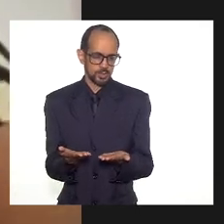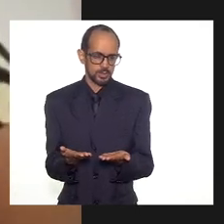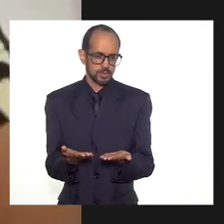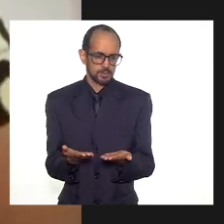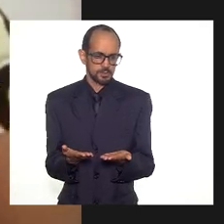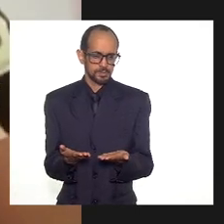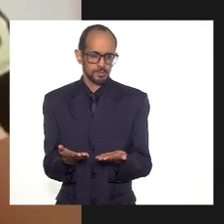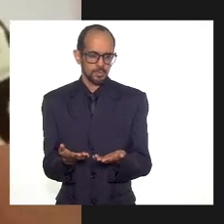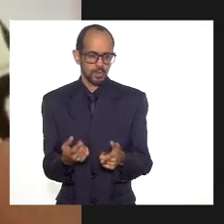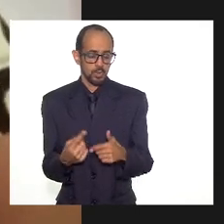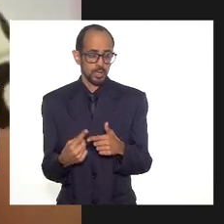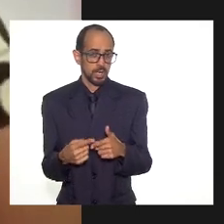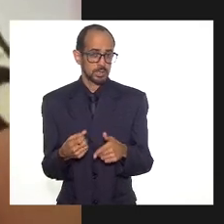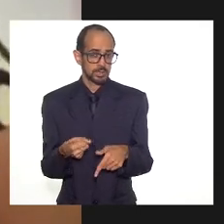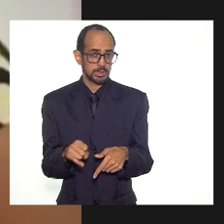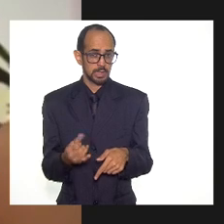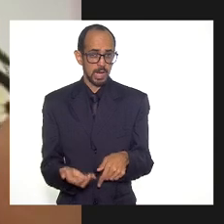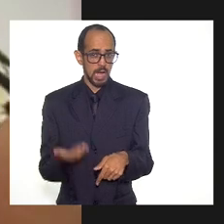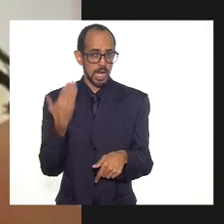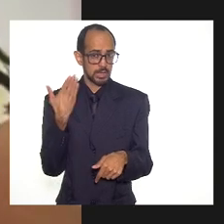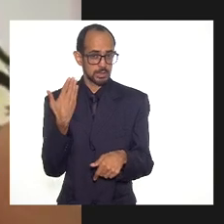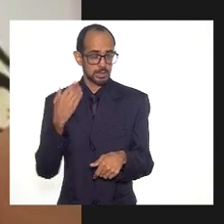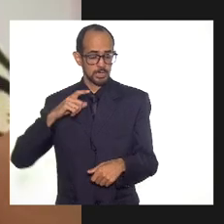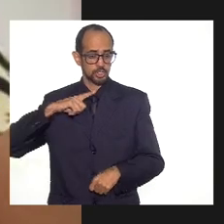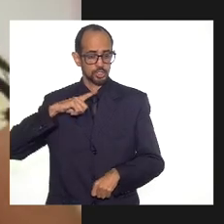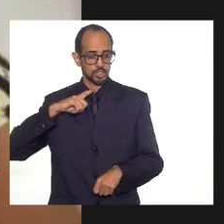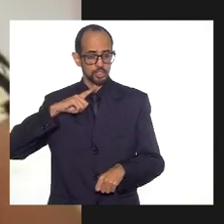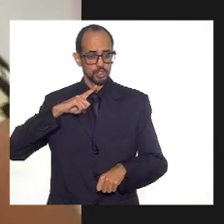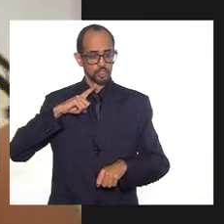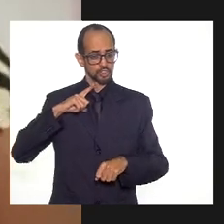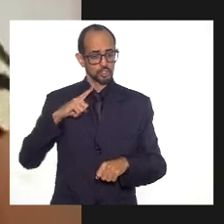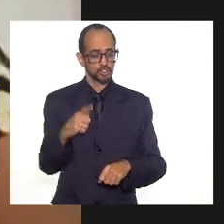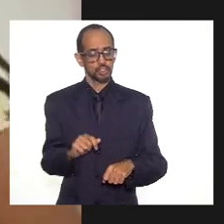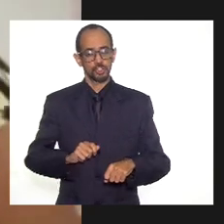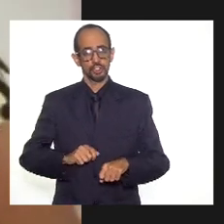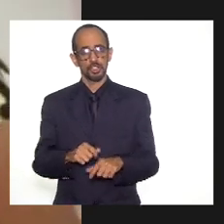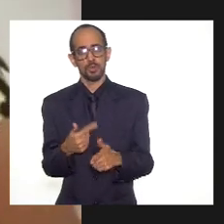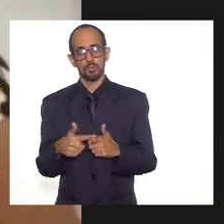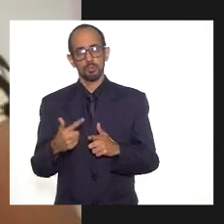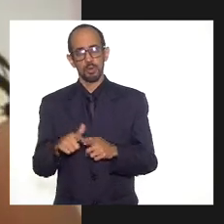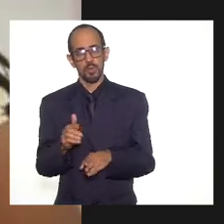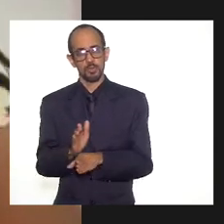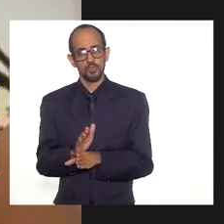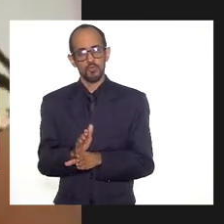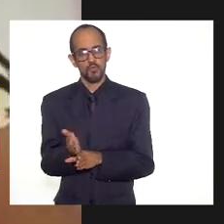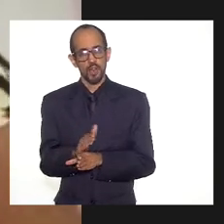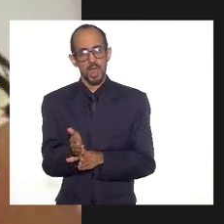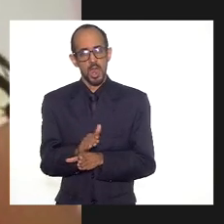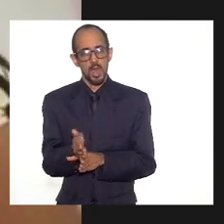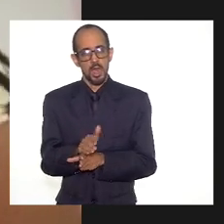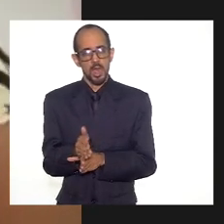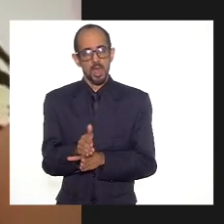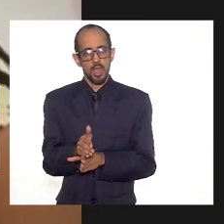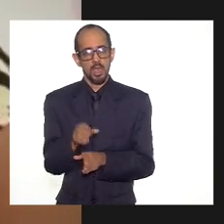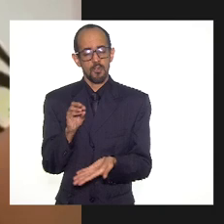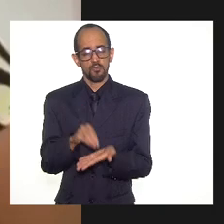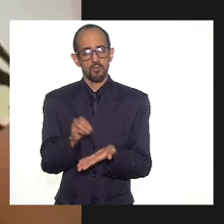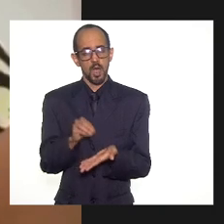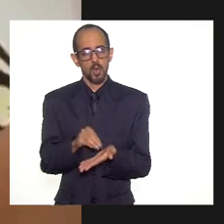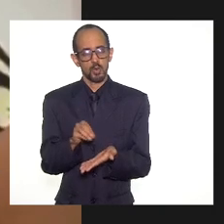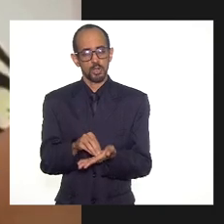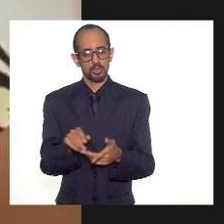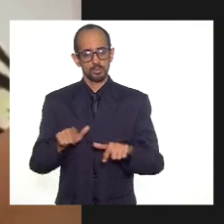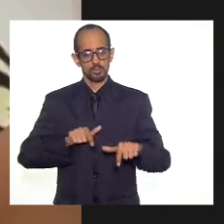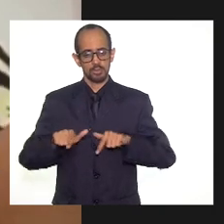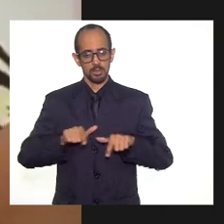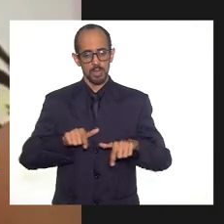se antes da pandemia a gente já tinha uma situação de vulnerabilidade, de falta de emprego no estado